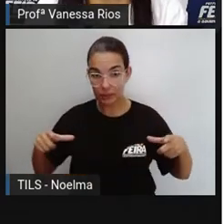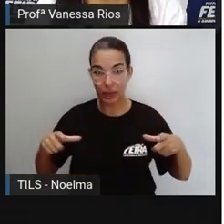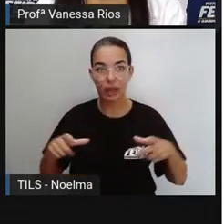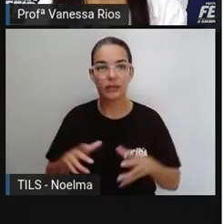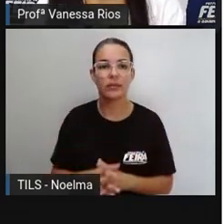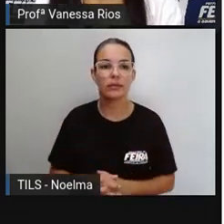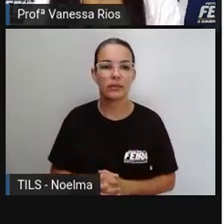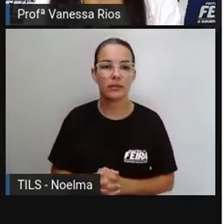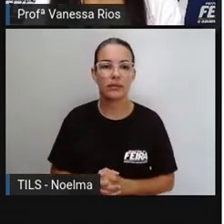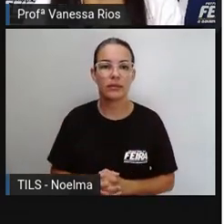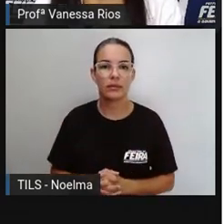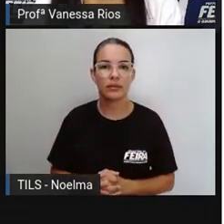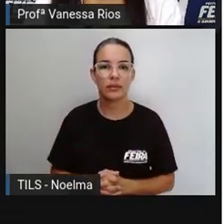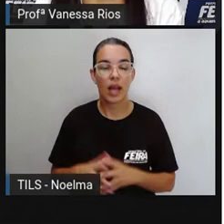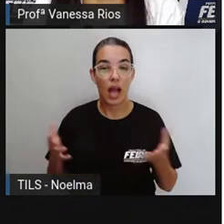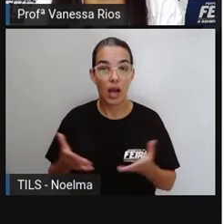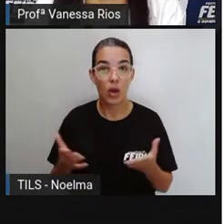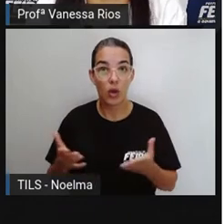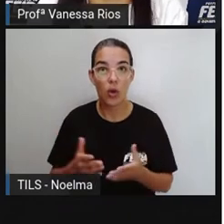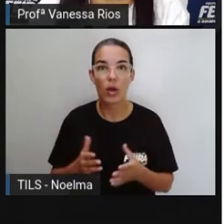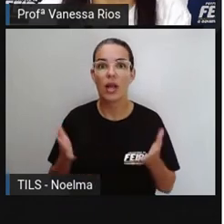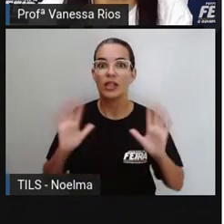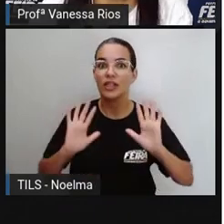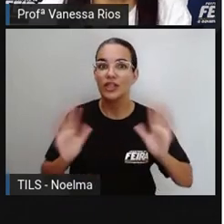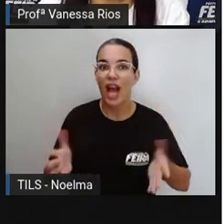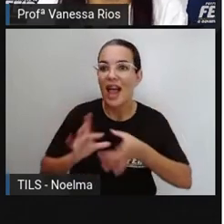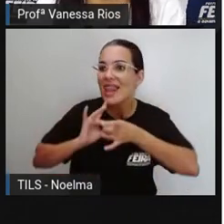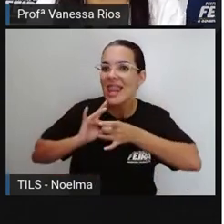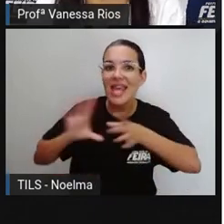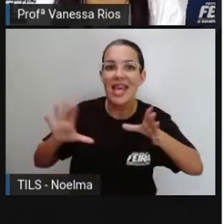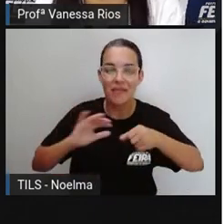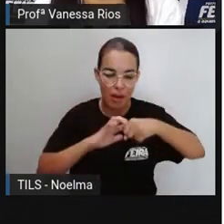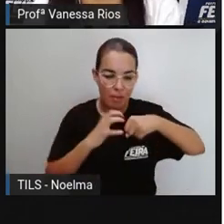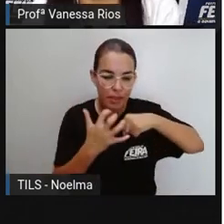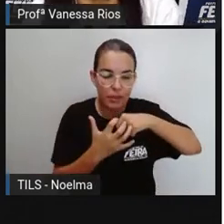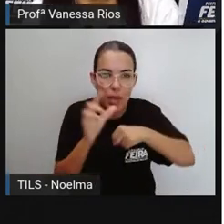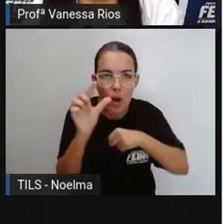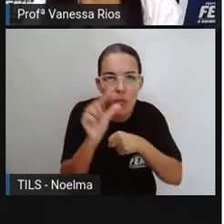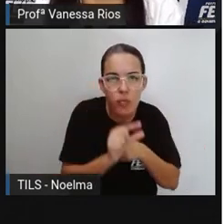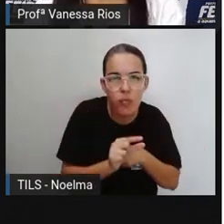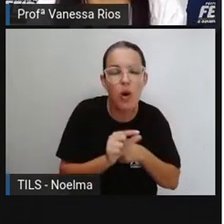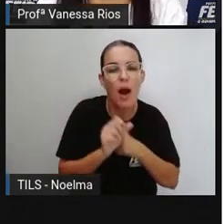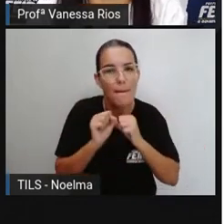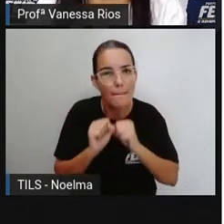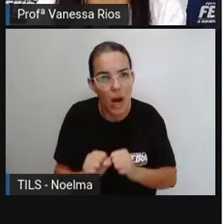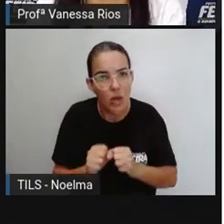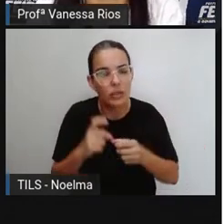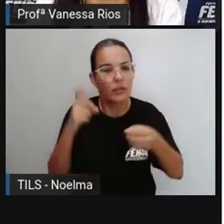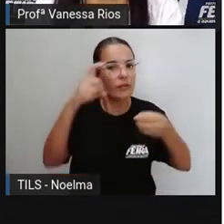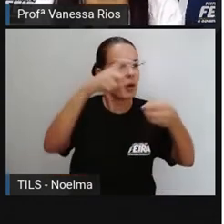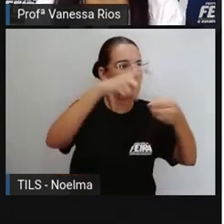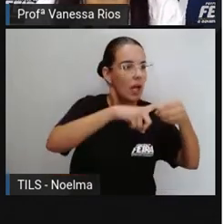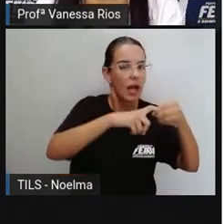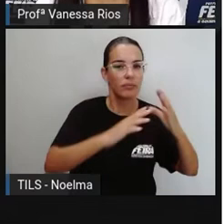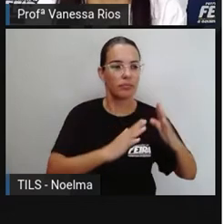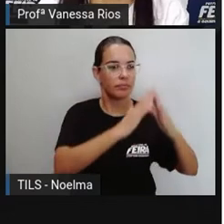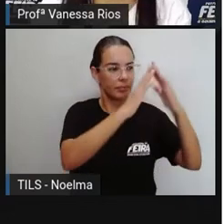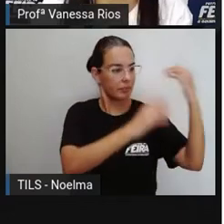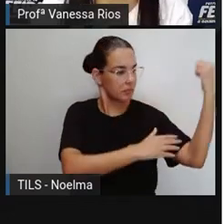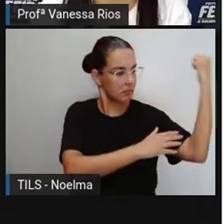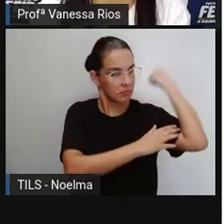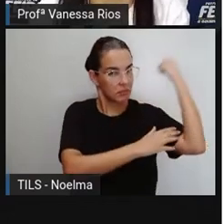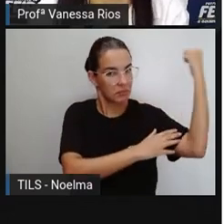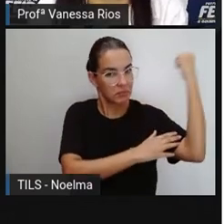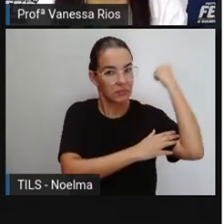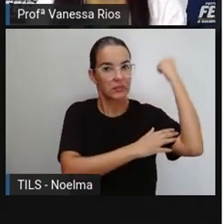Felizmente, né, a nossa situação atual já permite que as pessoas saiam agora de casa, que retornem aí aos